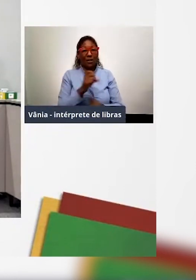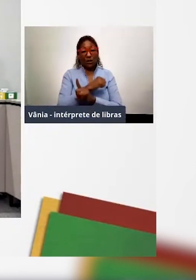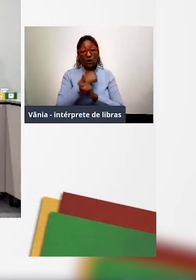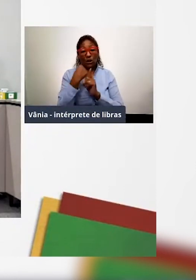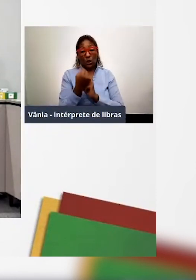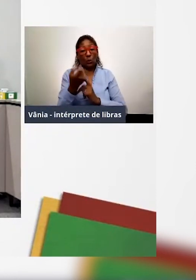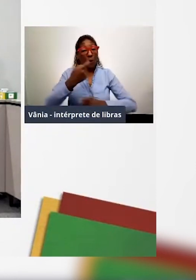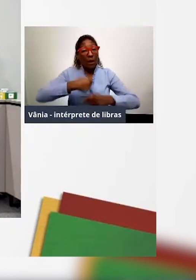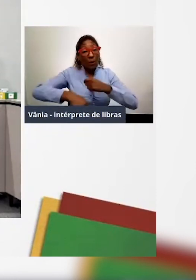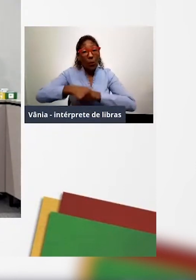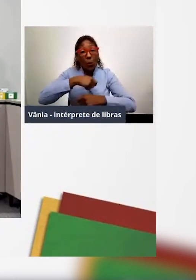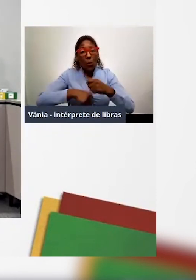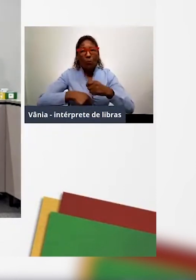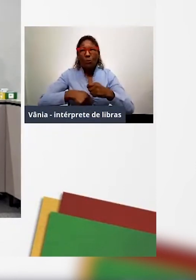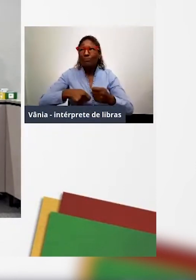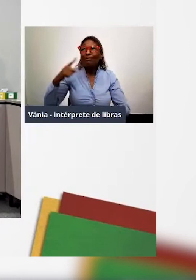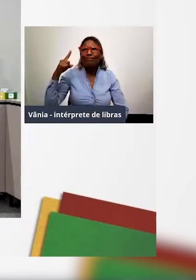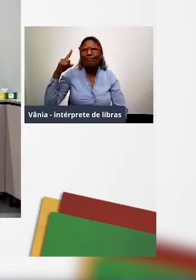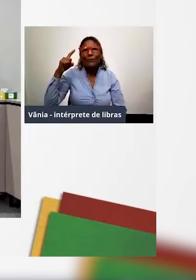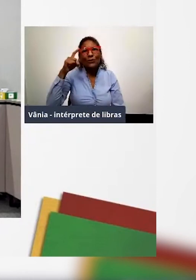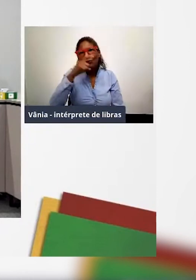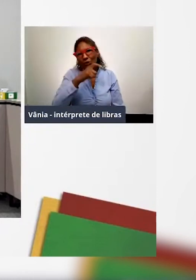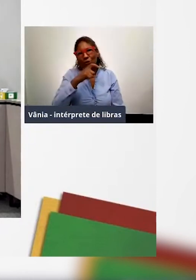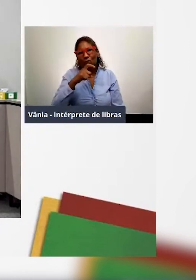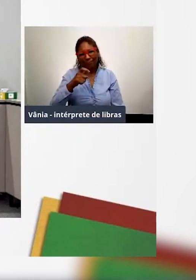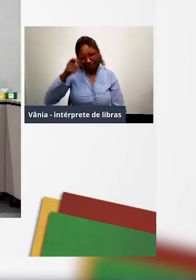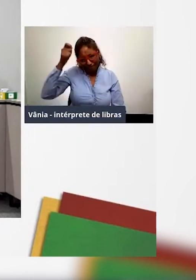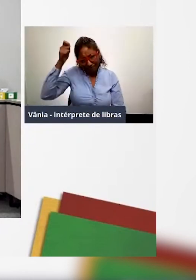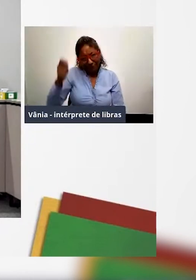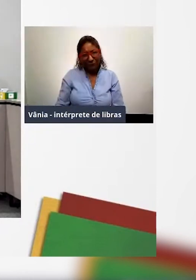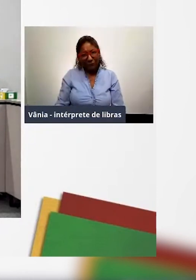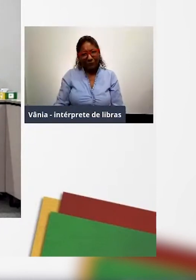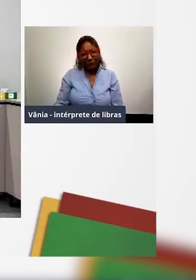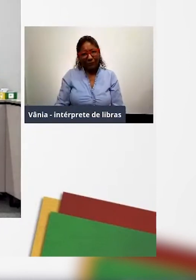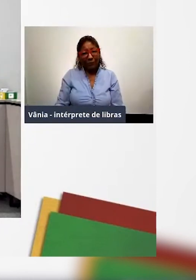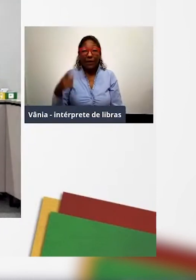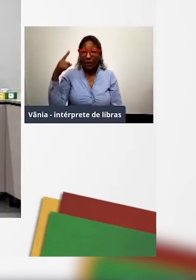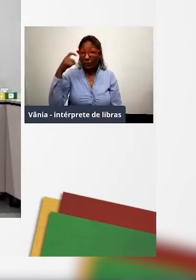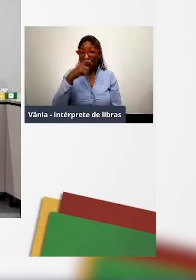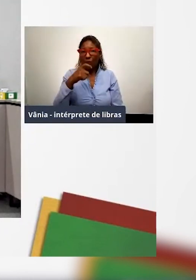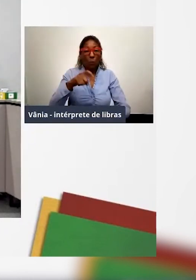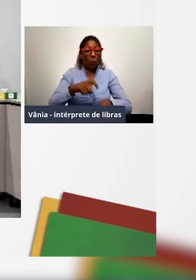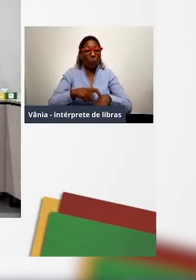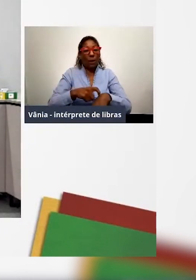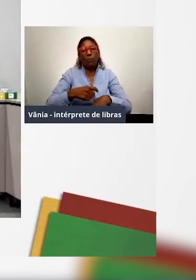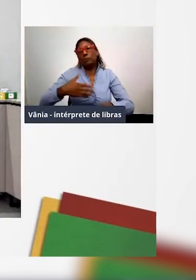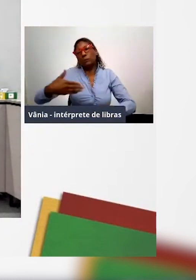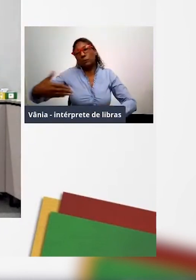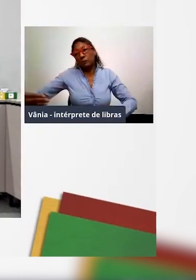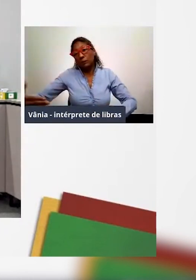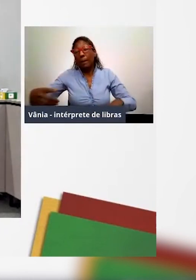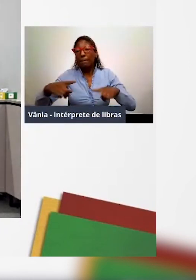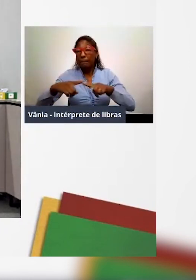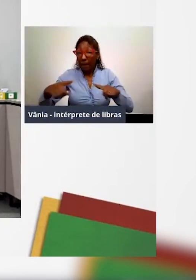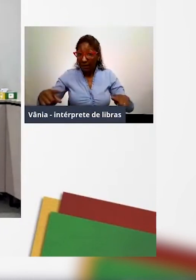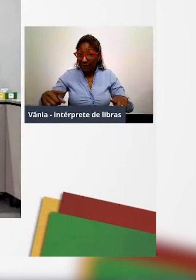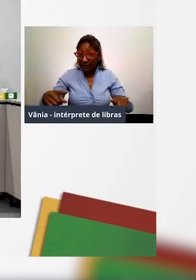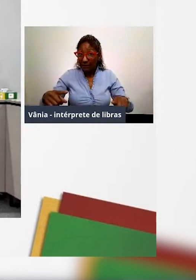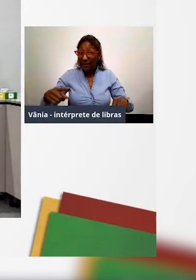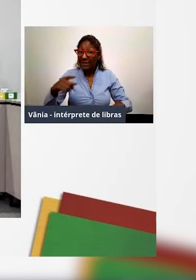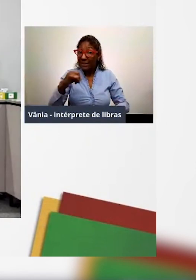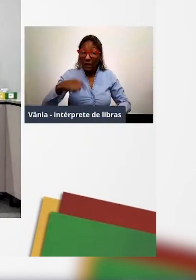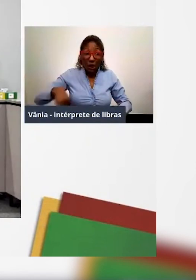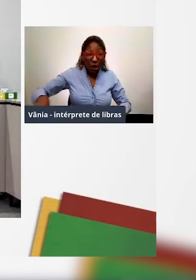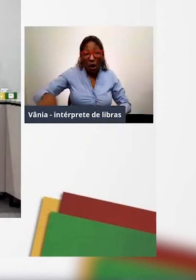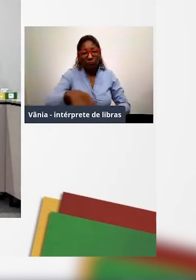não nos permite fazer medidas tão restritivas por longo período. Mas se nós tivermos